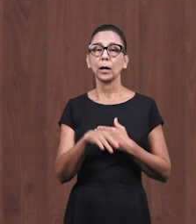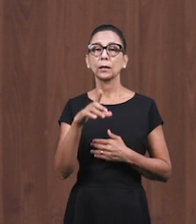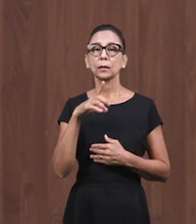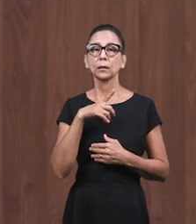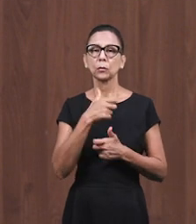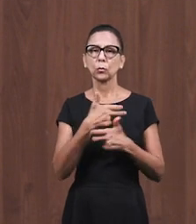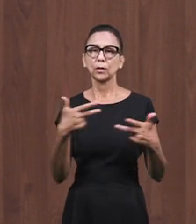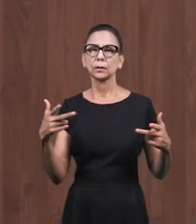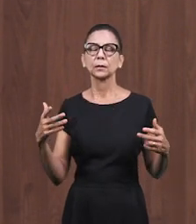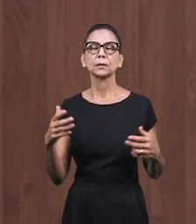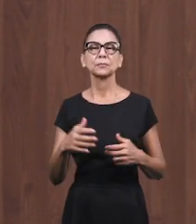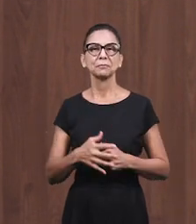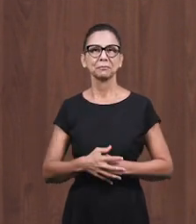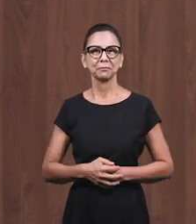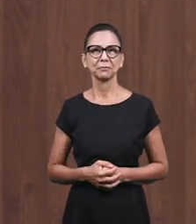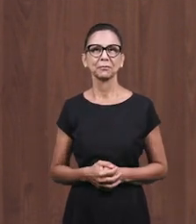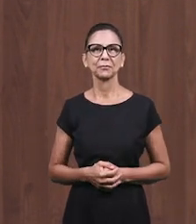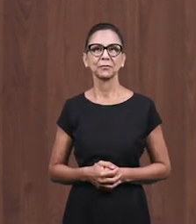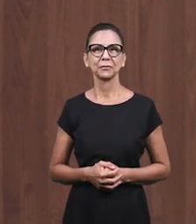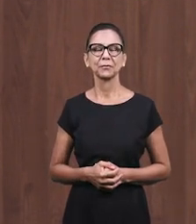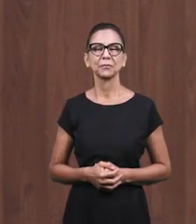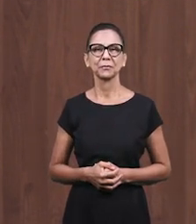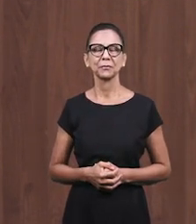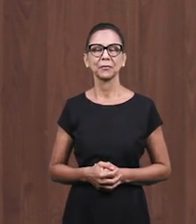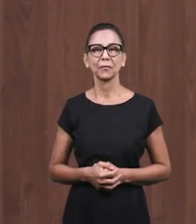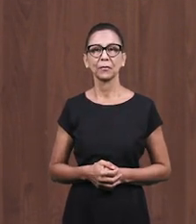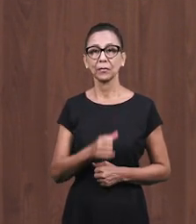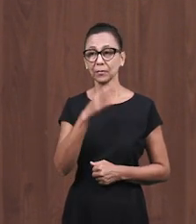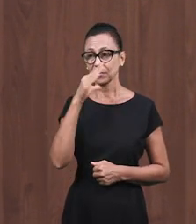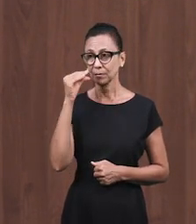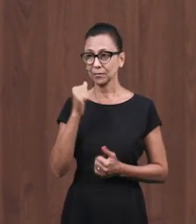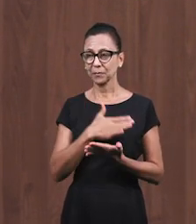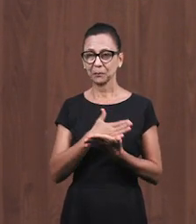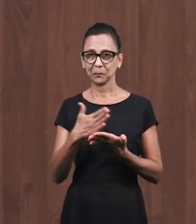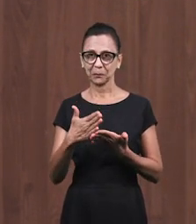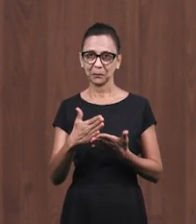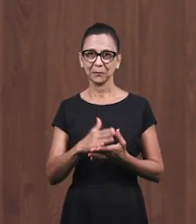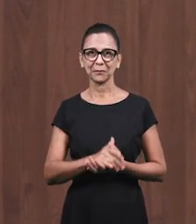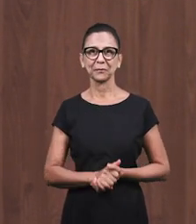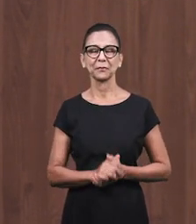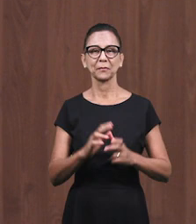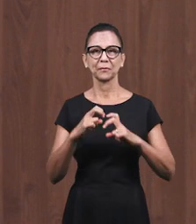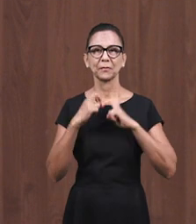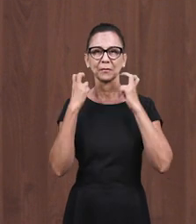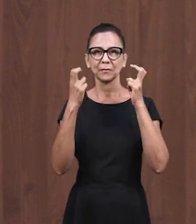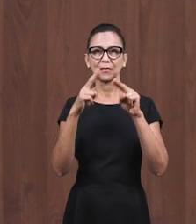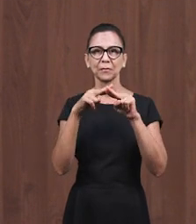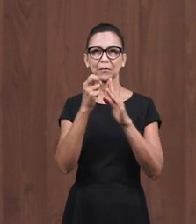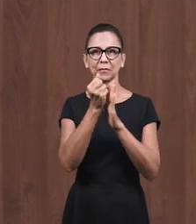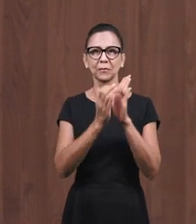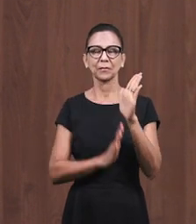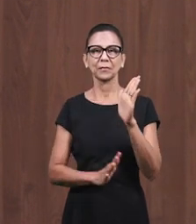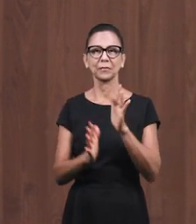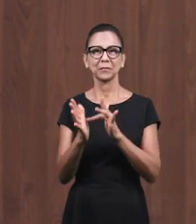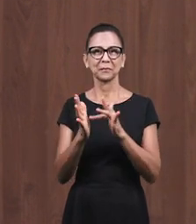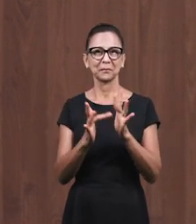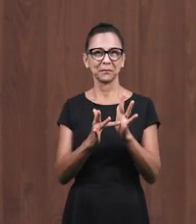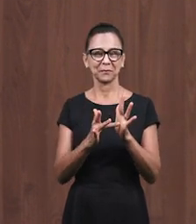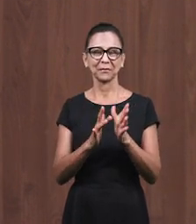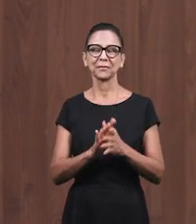tens. Glória a Deus. Adolescentes, vamos então iniciar nossa aula. Vamos fazer o clamor pelo sangue de